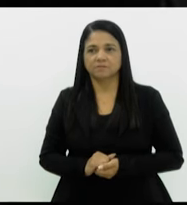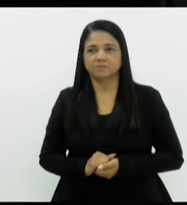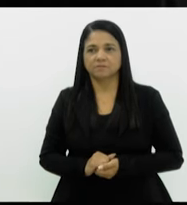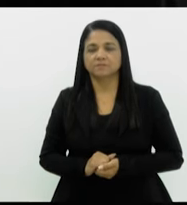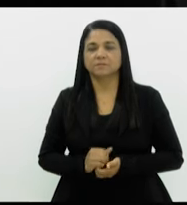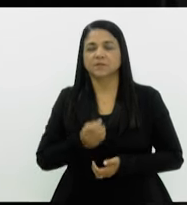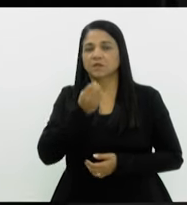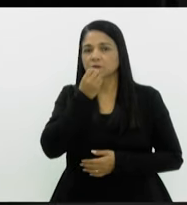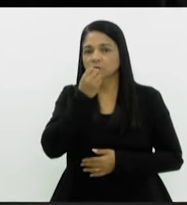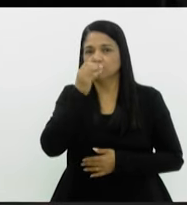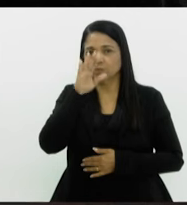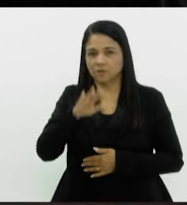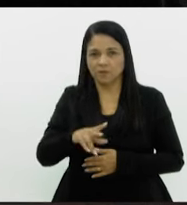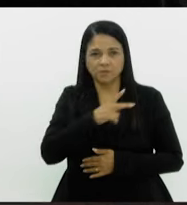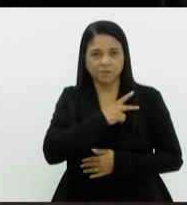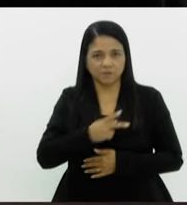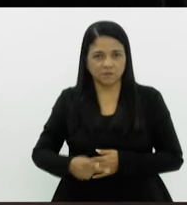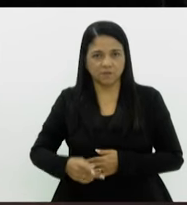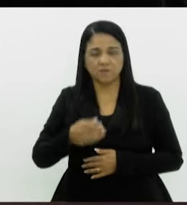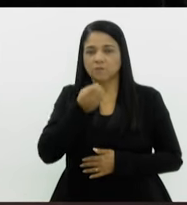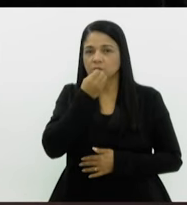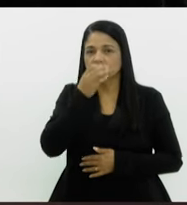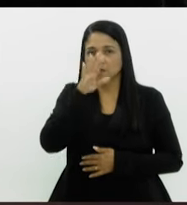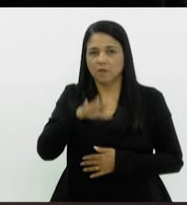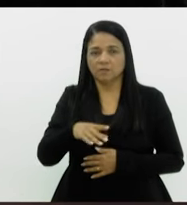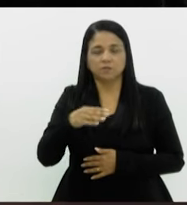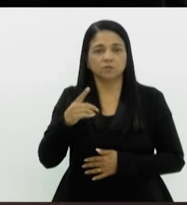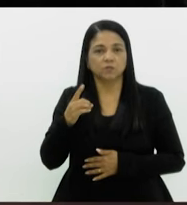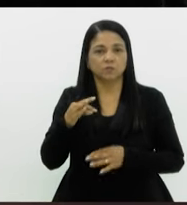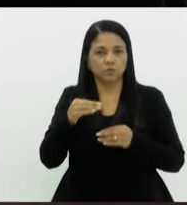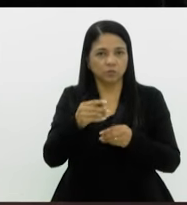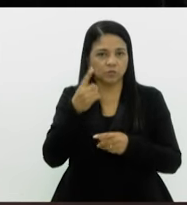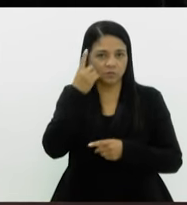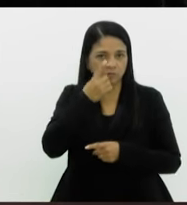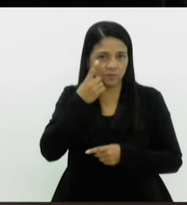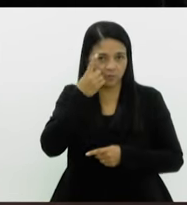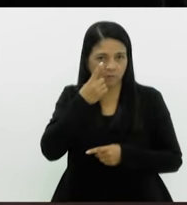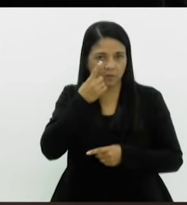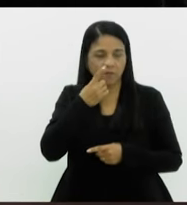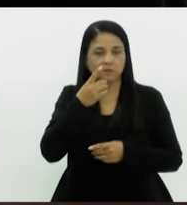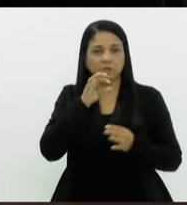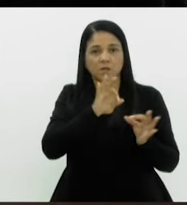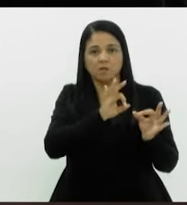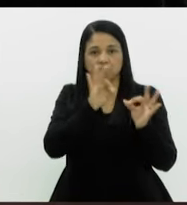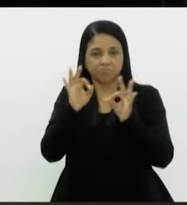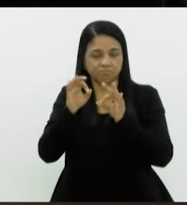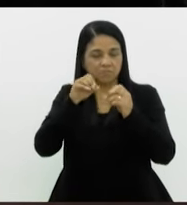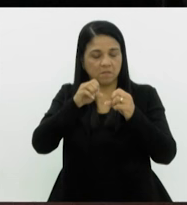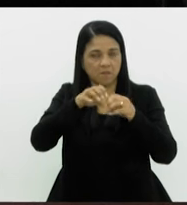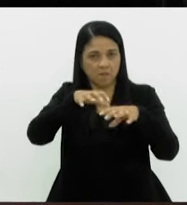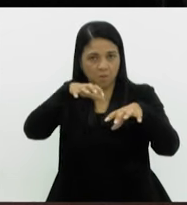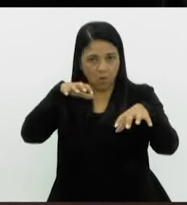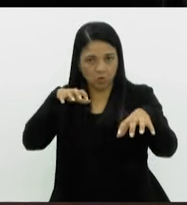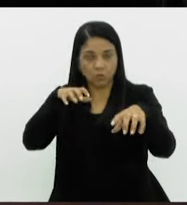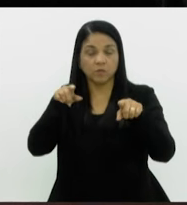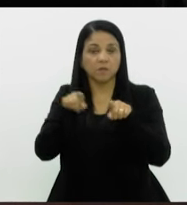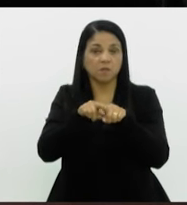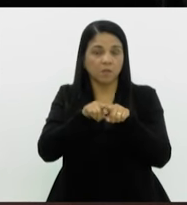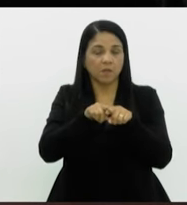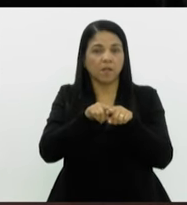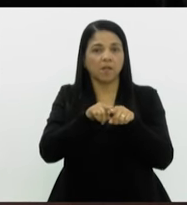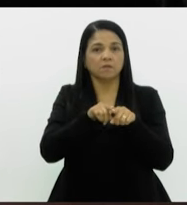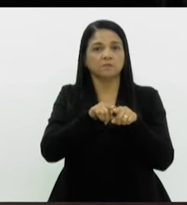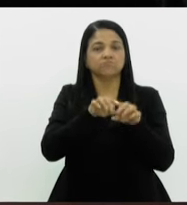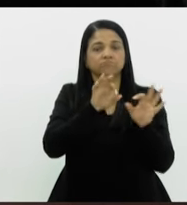Boa tarde, senhora presidente. Boa tarde a todos os deputados presentes, todos aqueles que acompanham remotamente e aqueles que assistem,